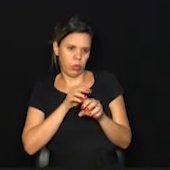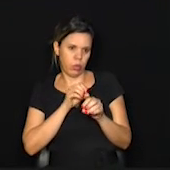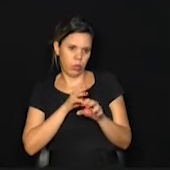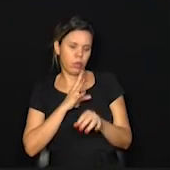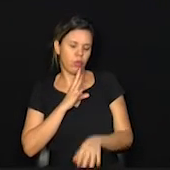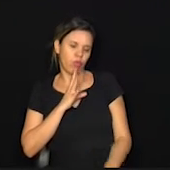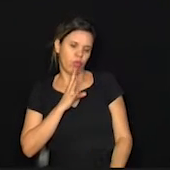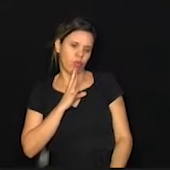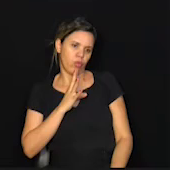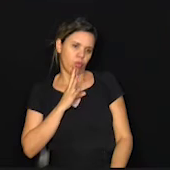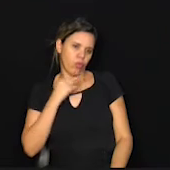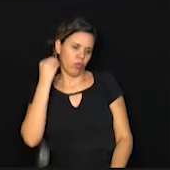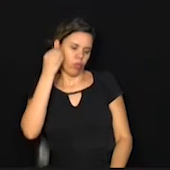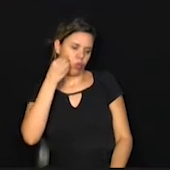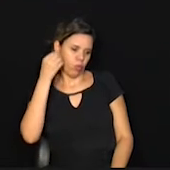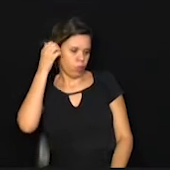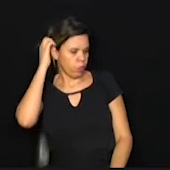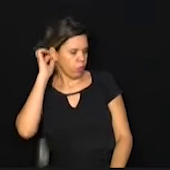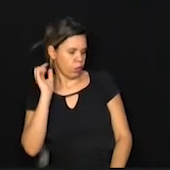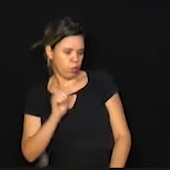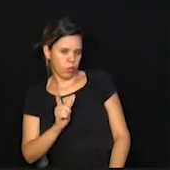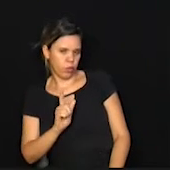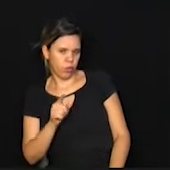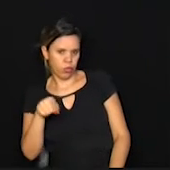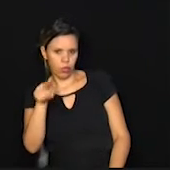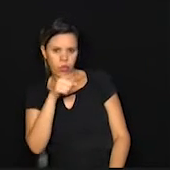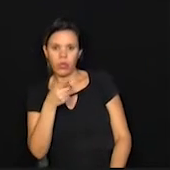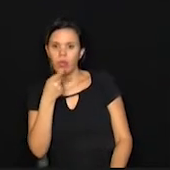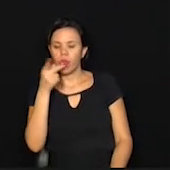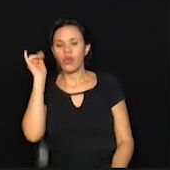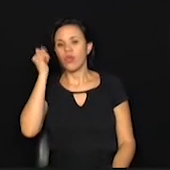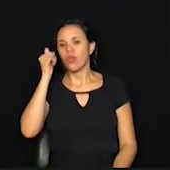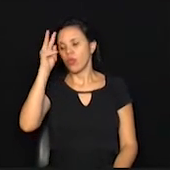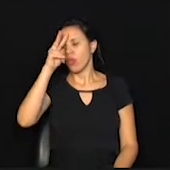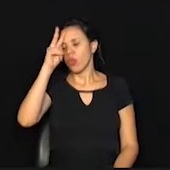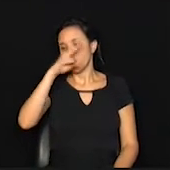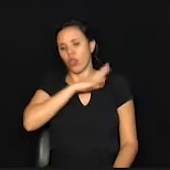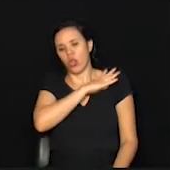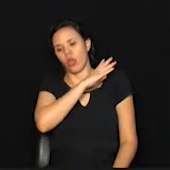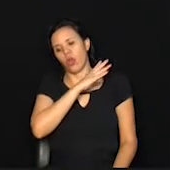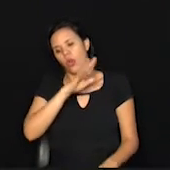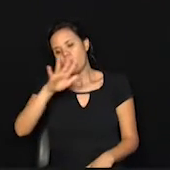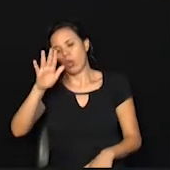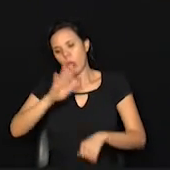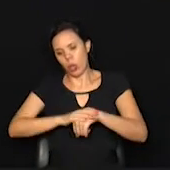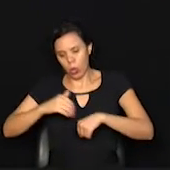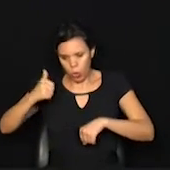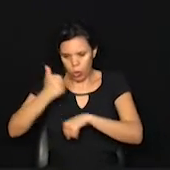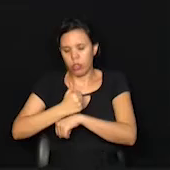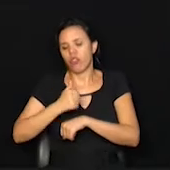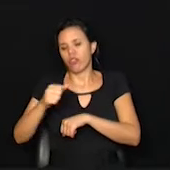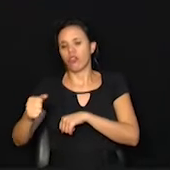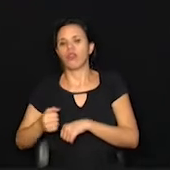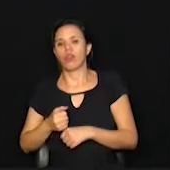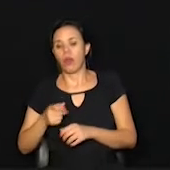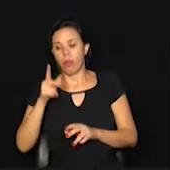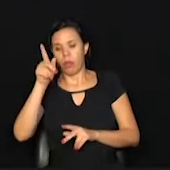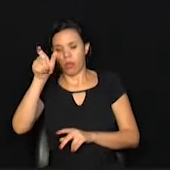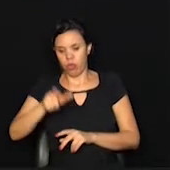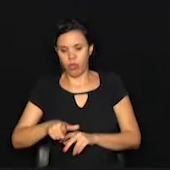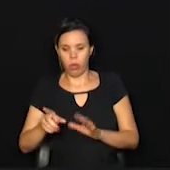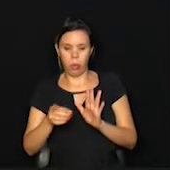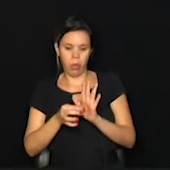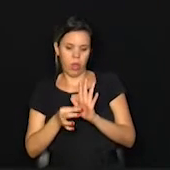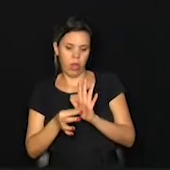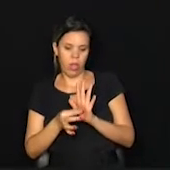naquilo que a gente conhece porque é óbvio se você contar a história do golpe do ponto de vista de um empresário ou de um cara de classe